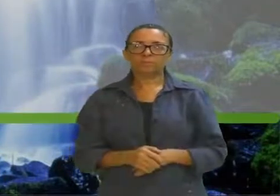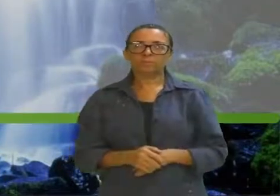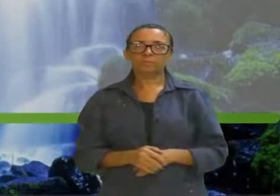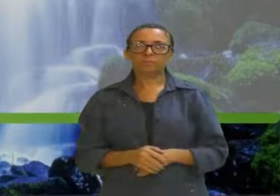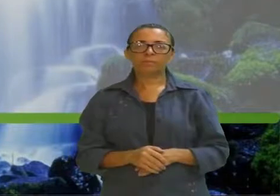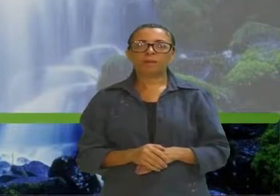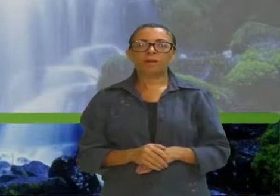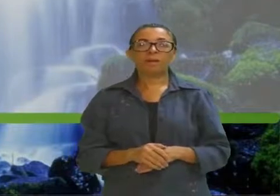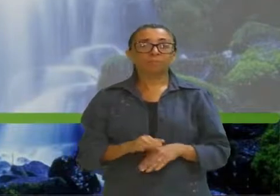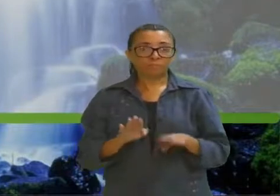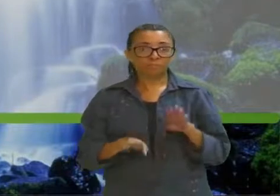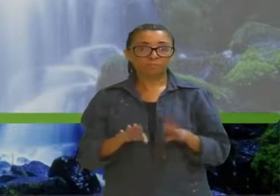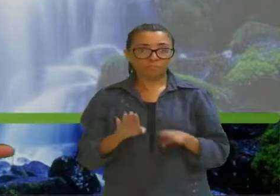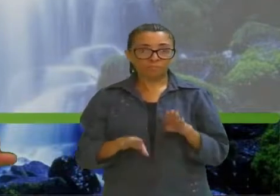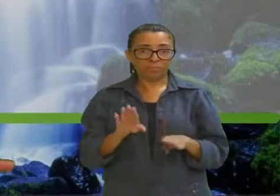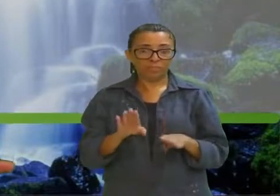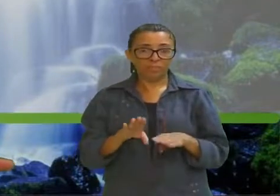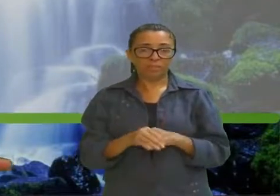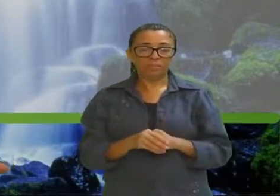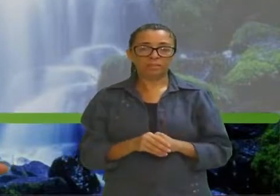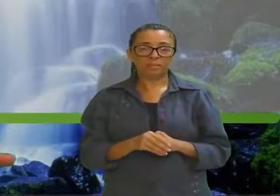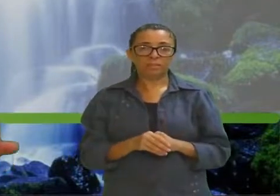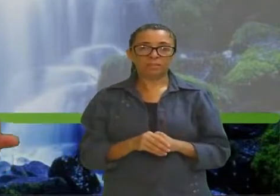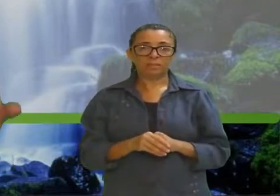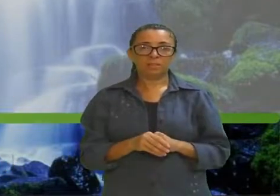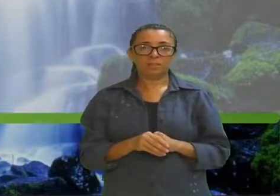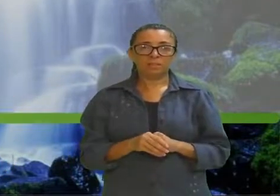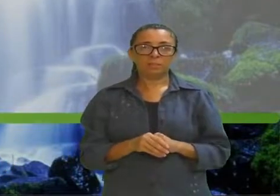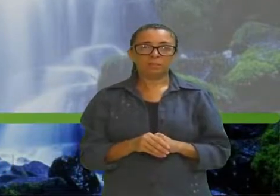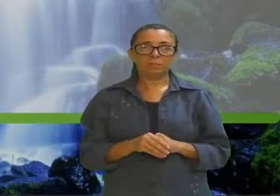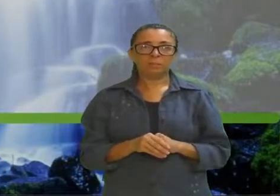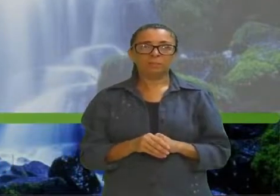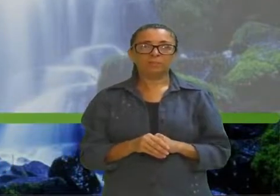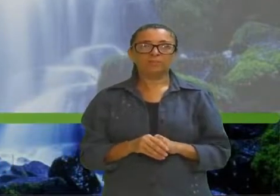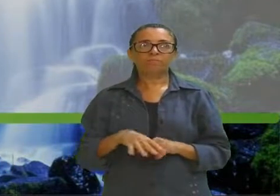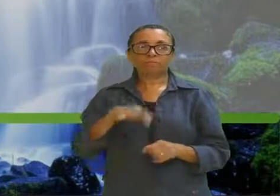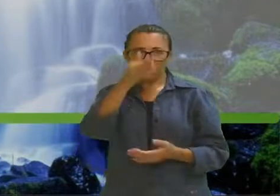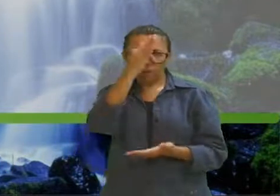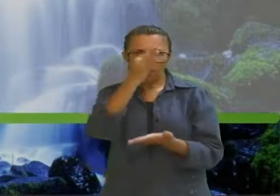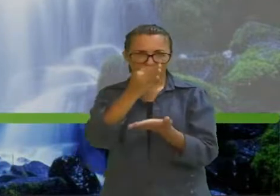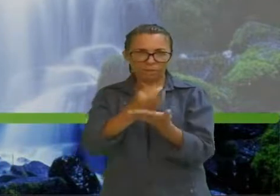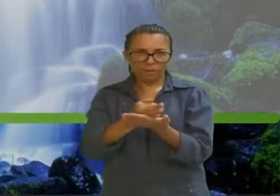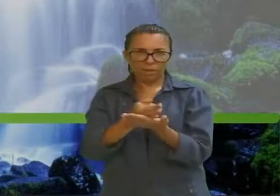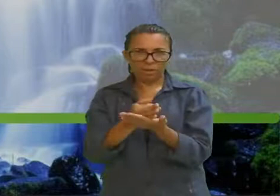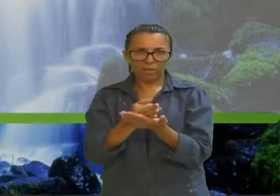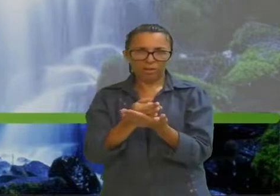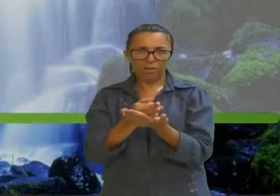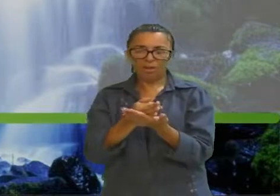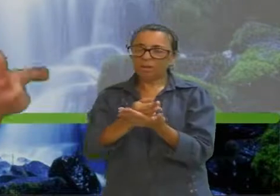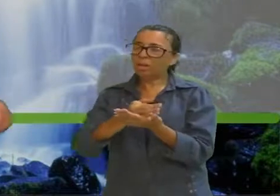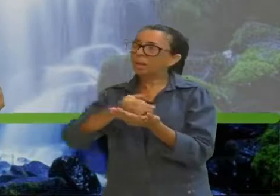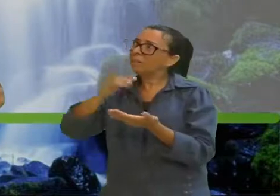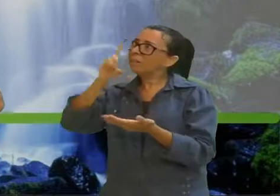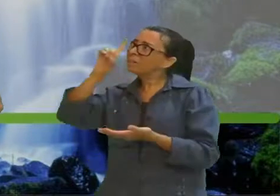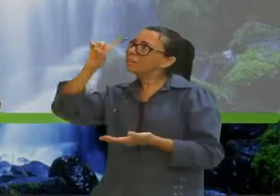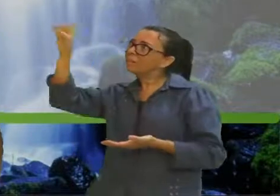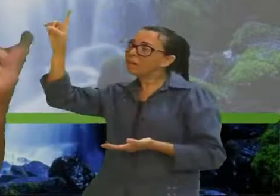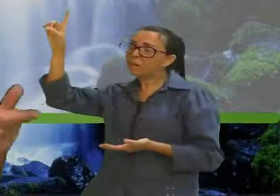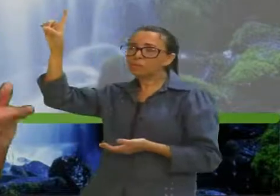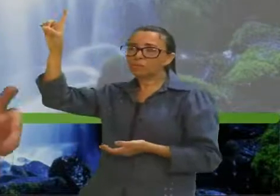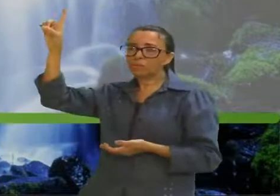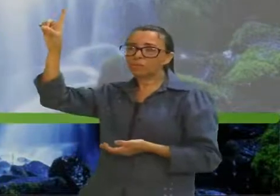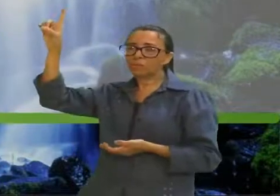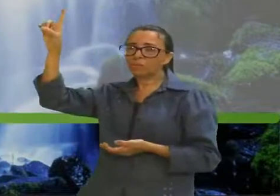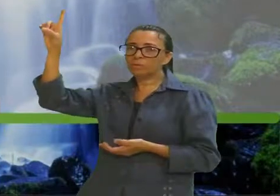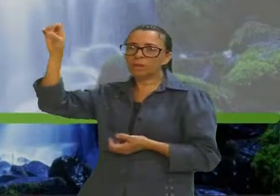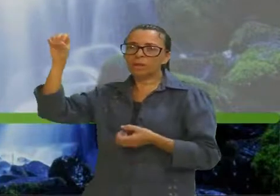o nosso irmão Tiago está dizendo assim, assim também a fé, se não tiver as